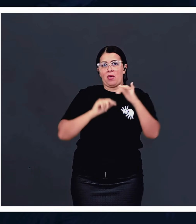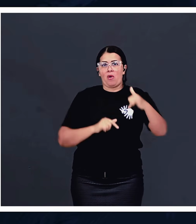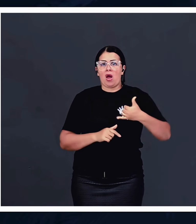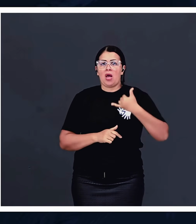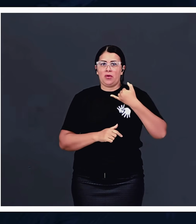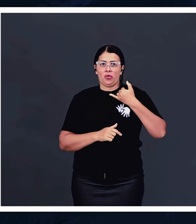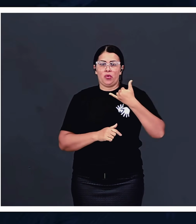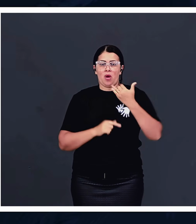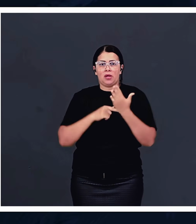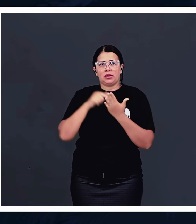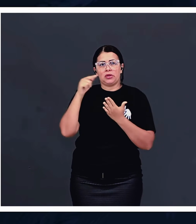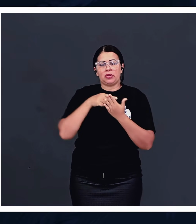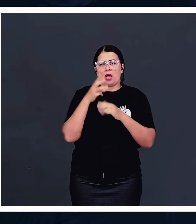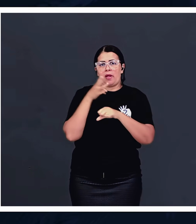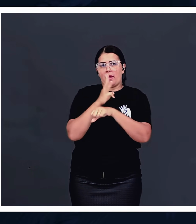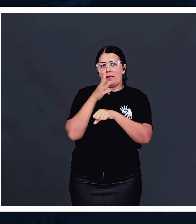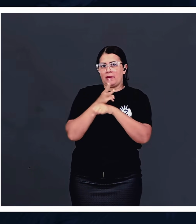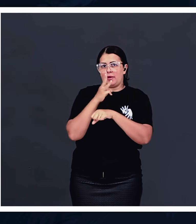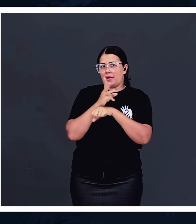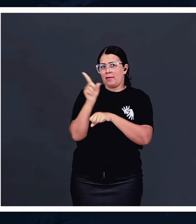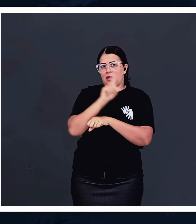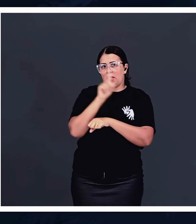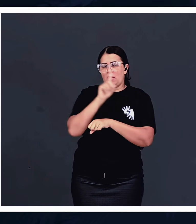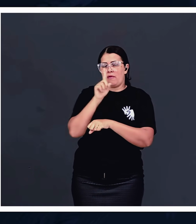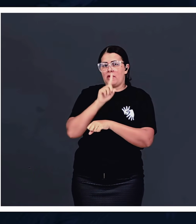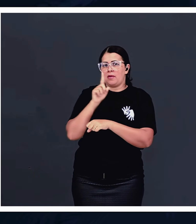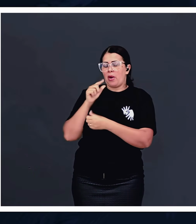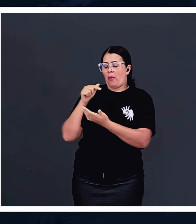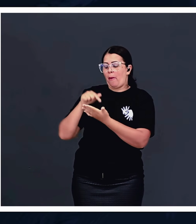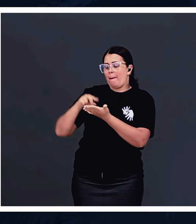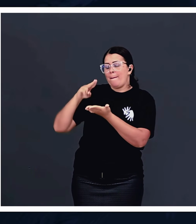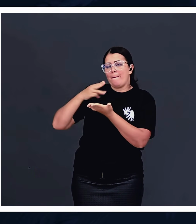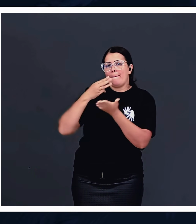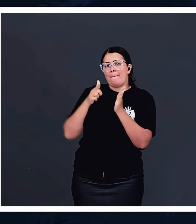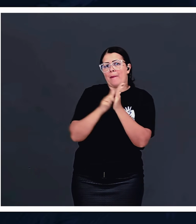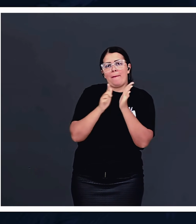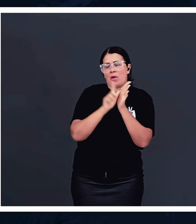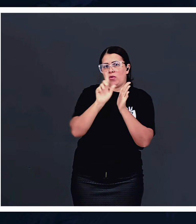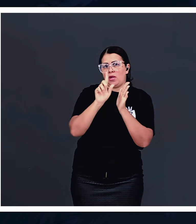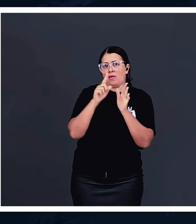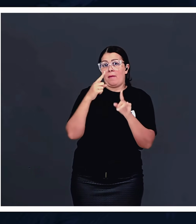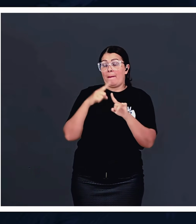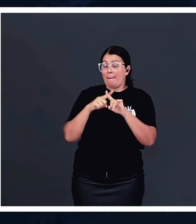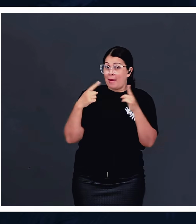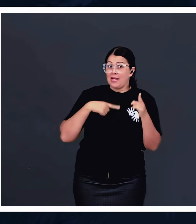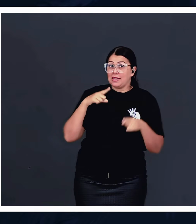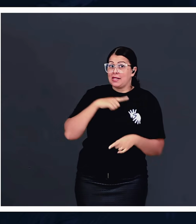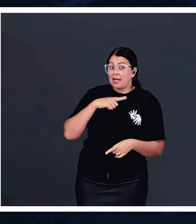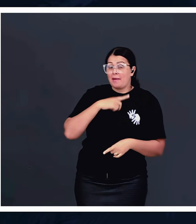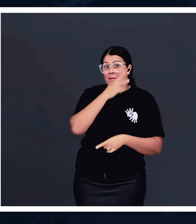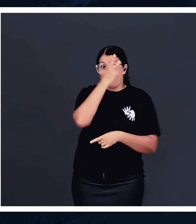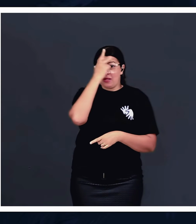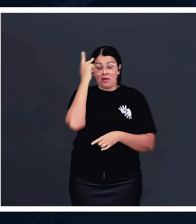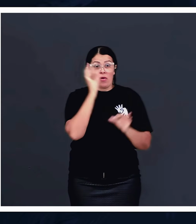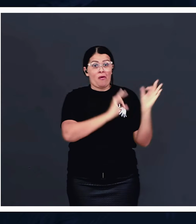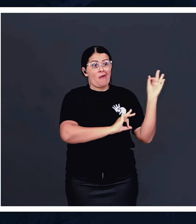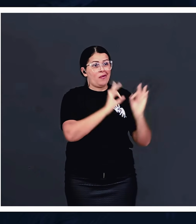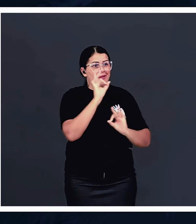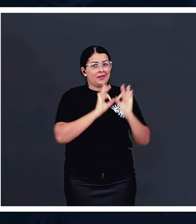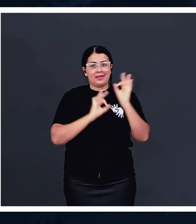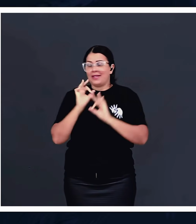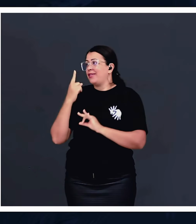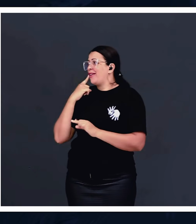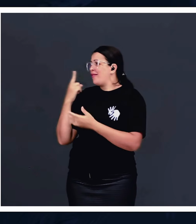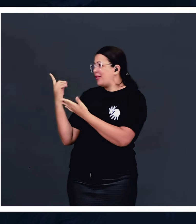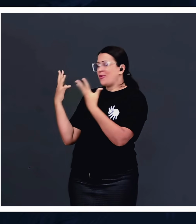WhatsApp, tá bom? Não faça aqui pelo papel, porque ninguém lê os pedidos que estão aqui. Mas tem sim, pessoas que estão organizando, tá